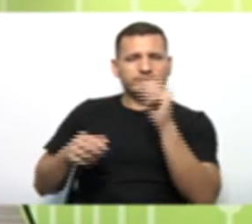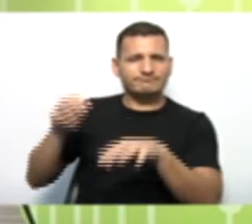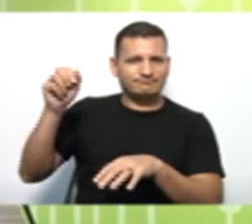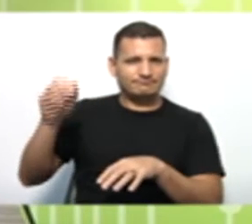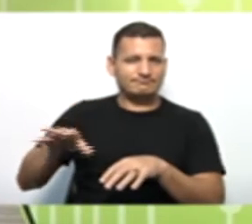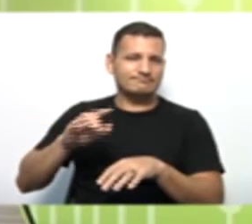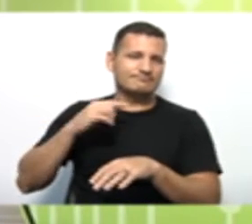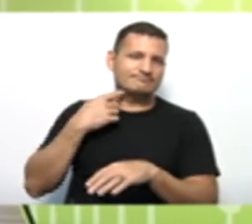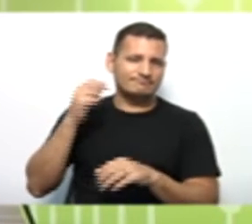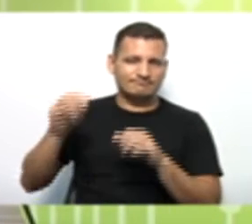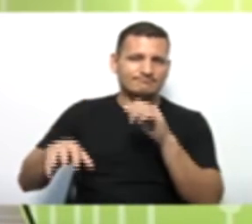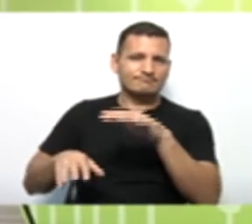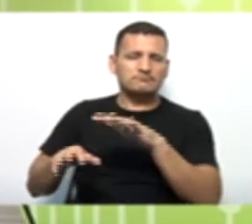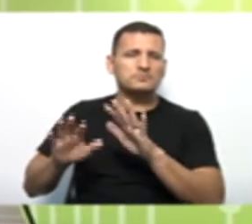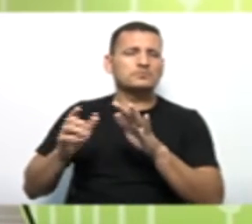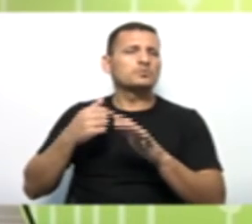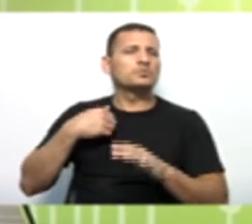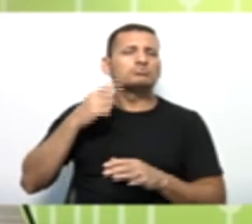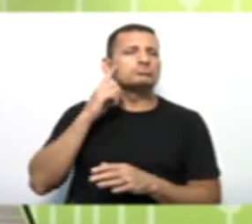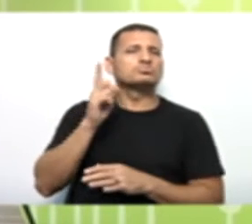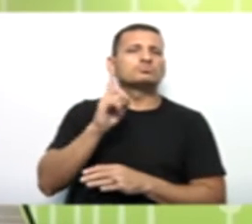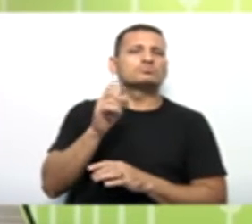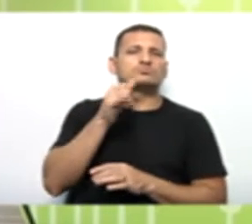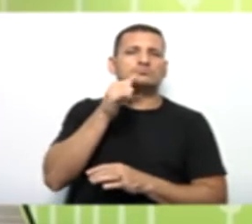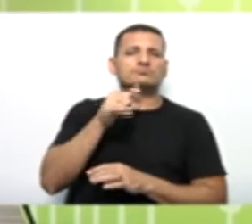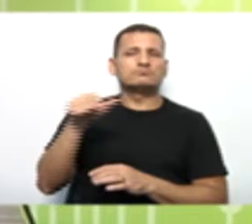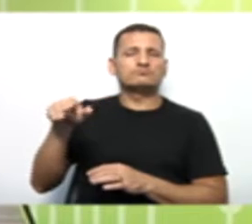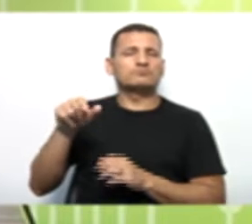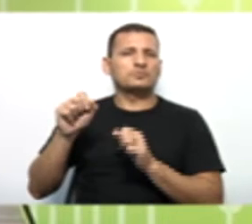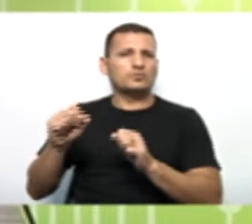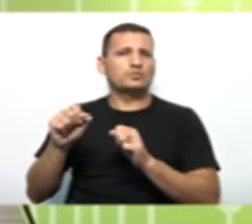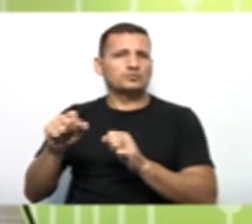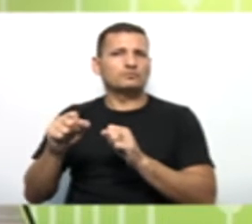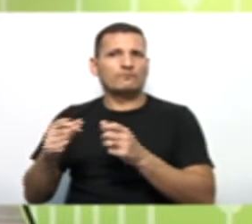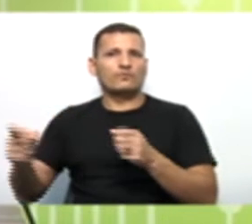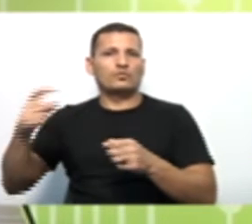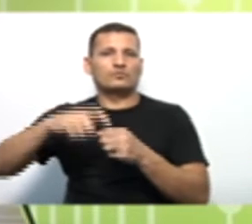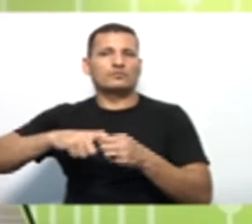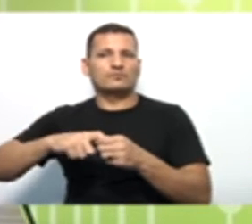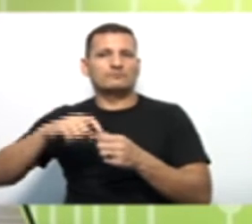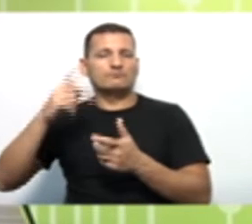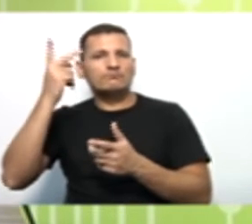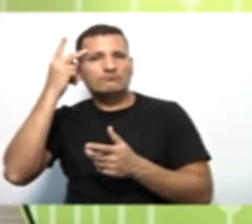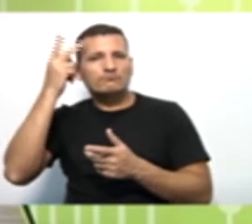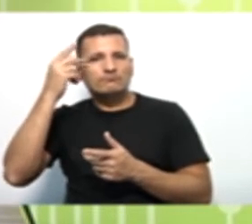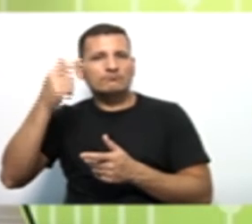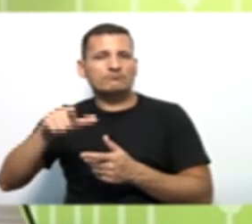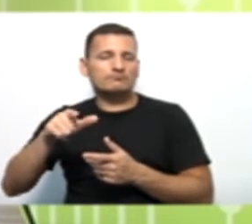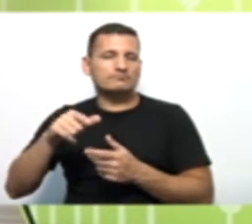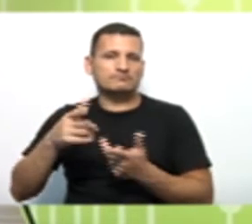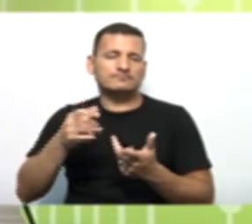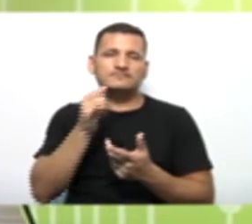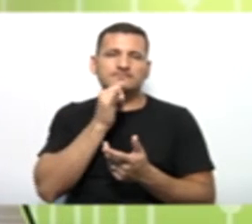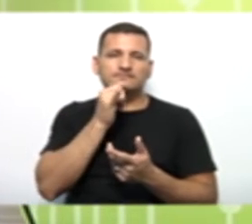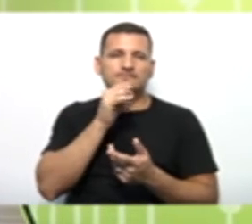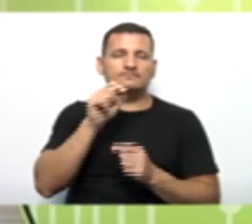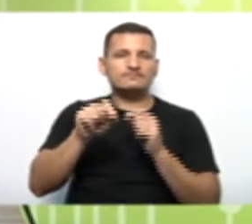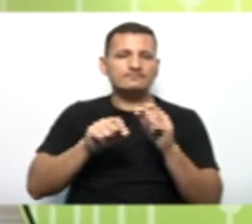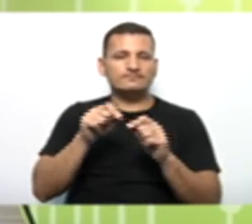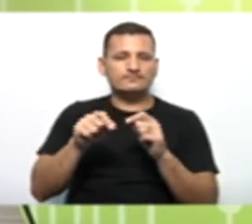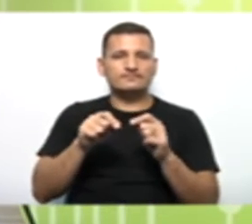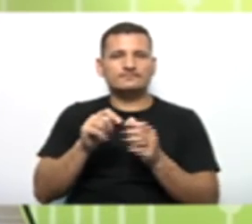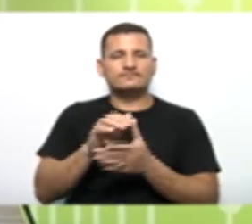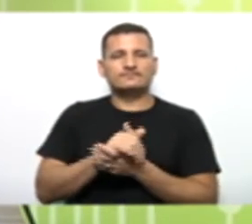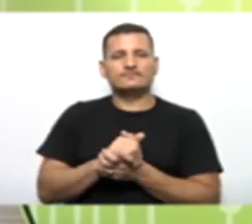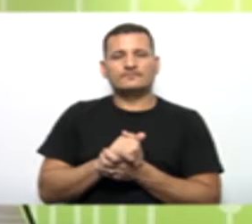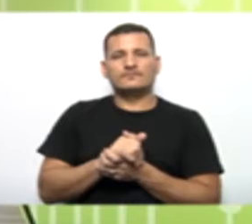não sabemos se aquilo pode ser realmente revertido. Um dos exemplos que nós temos é o desastre de